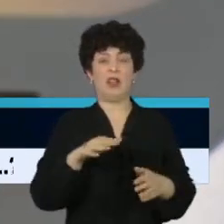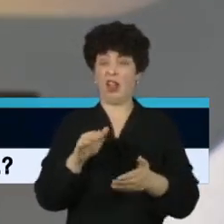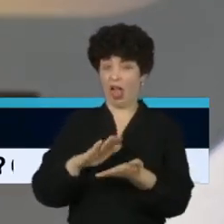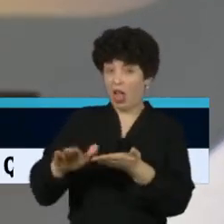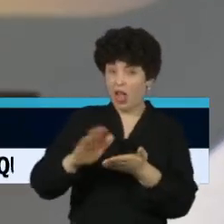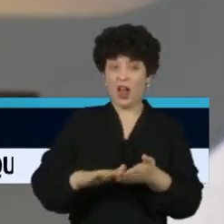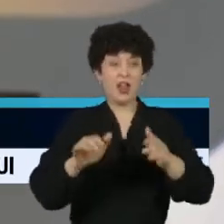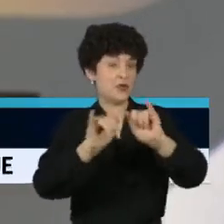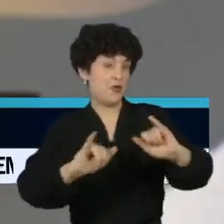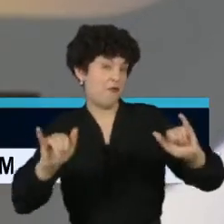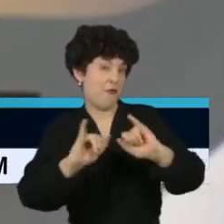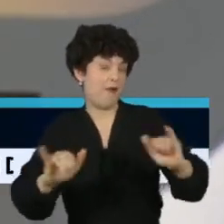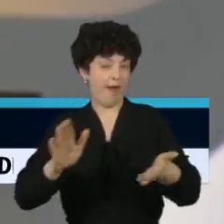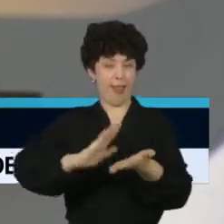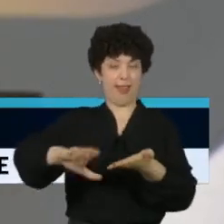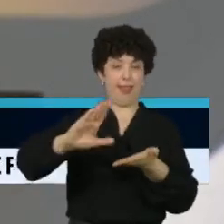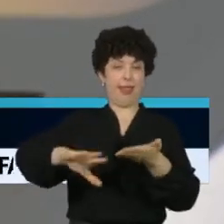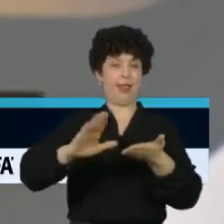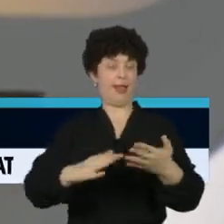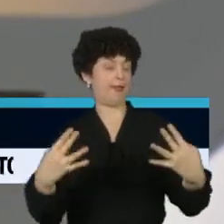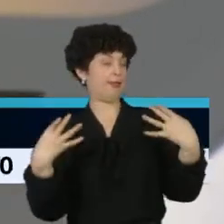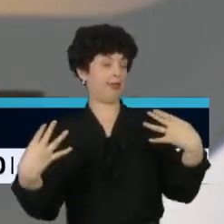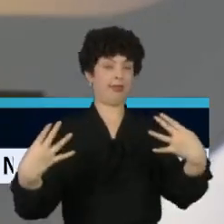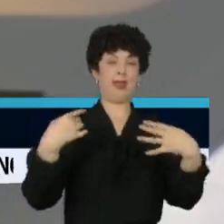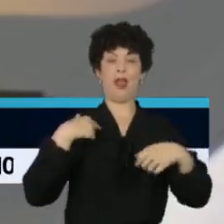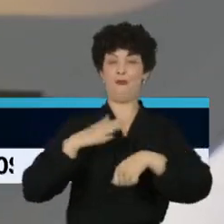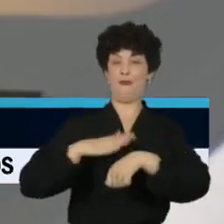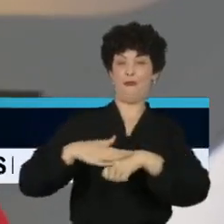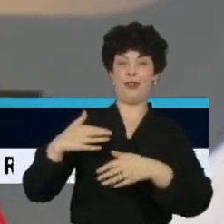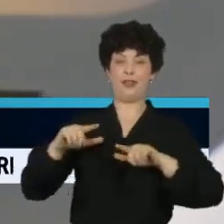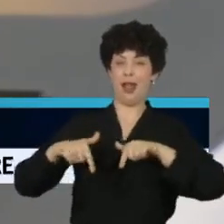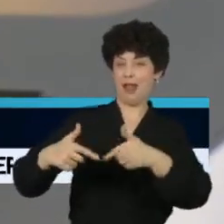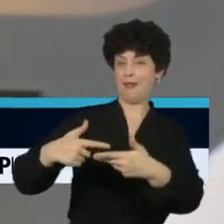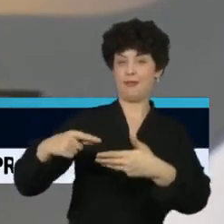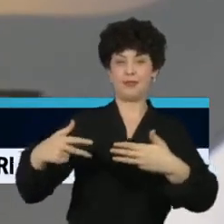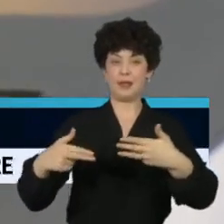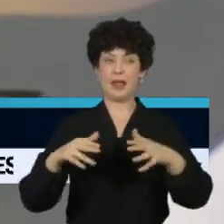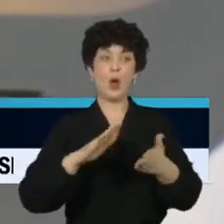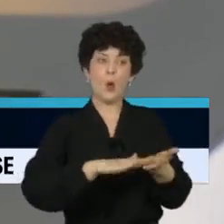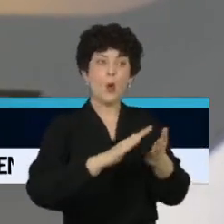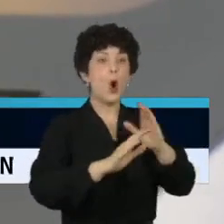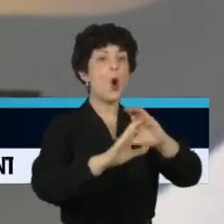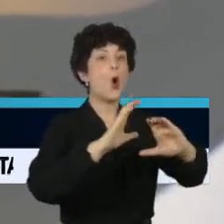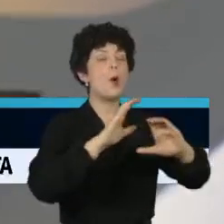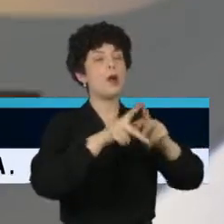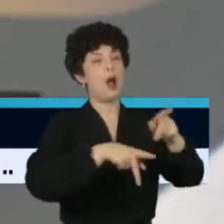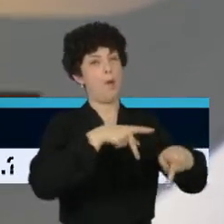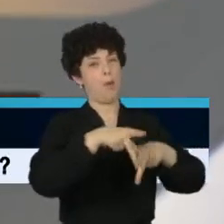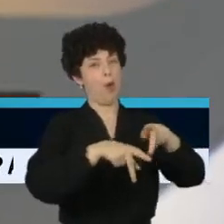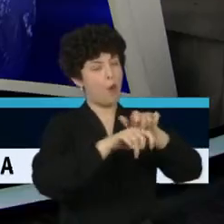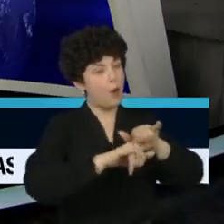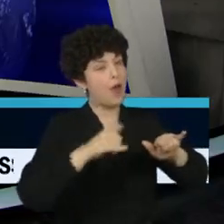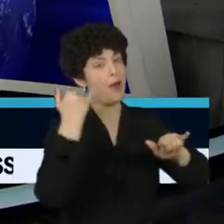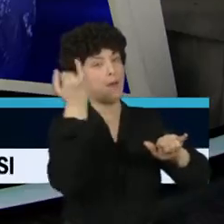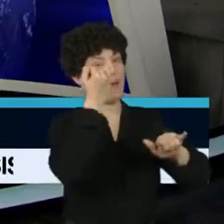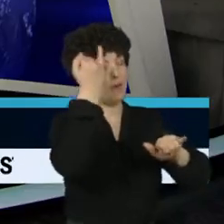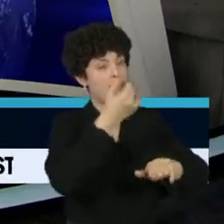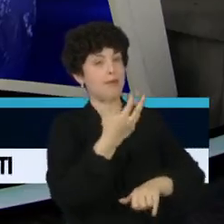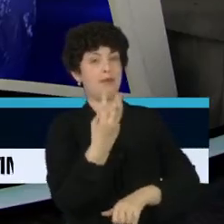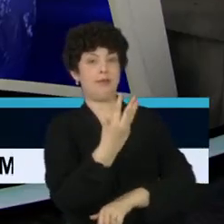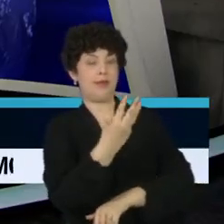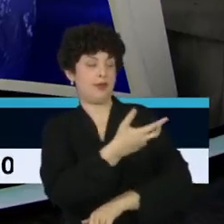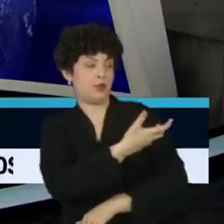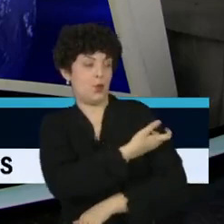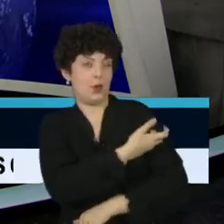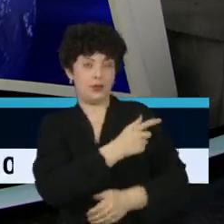campanha, de fazer os feitos do governo, a gente tem que gastar dinheiro em comunicação com a população da importância da terceira dose. Isso